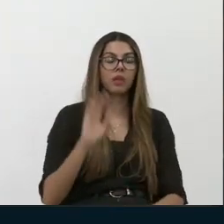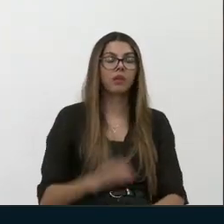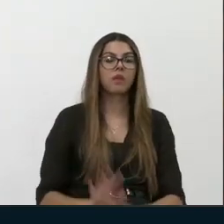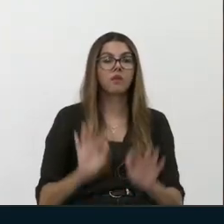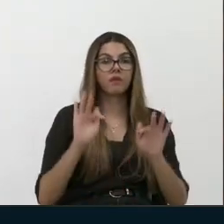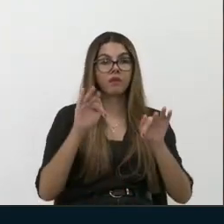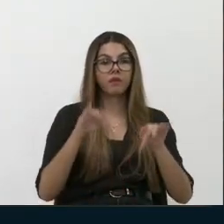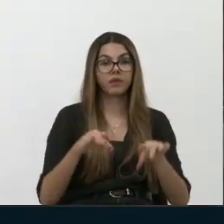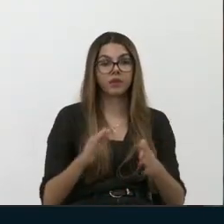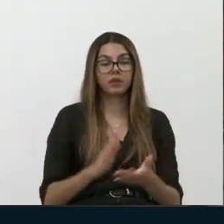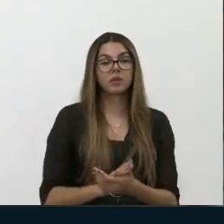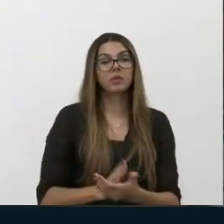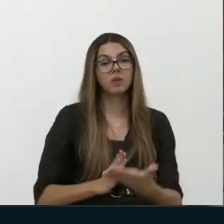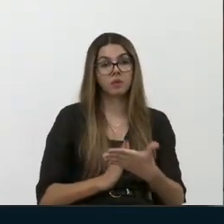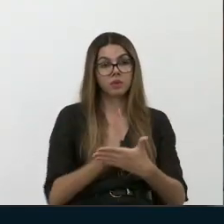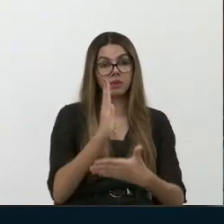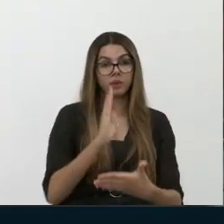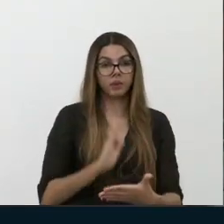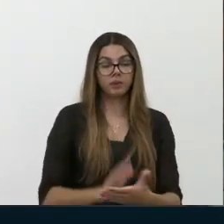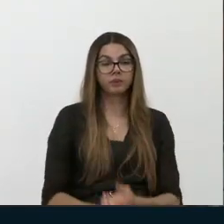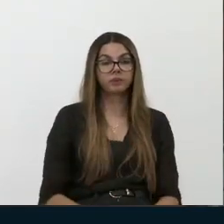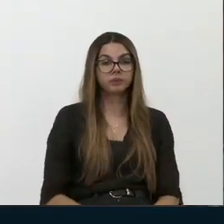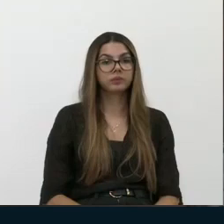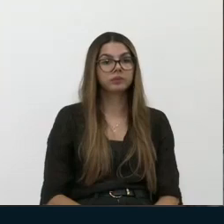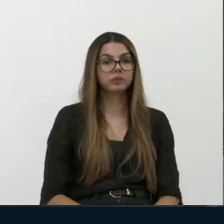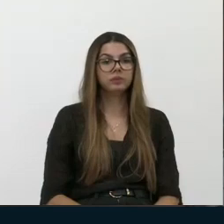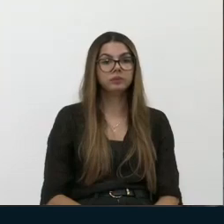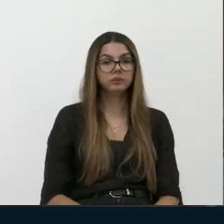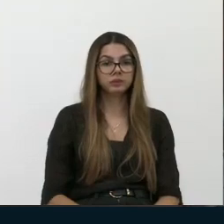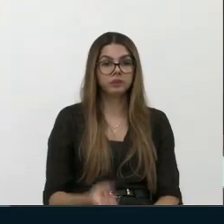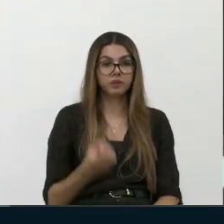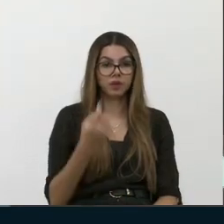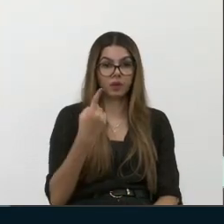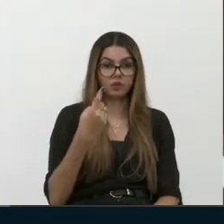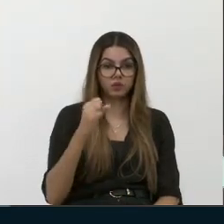Encerrada a votação, aprovado em camisa. Item 18.